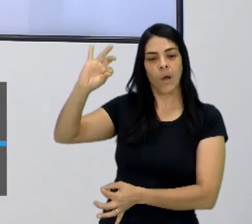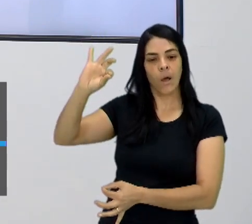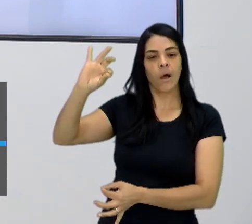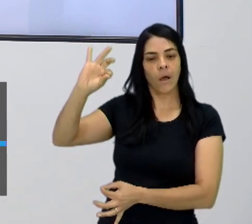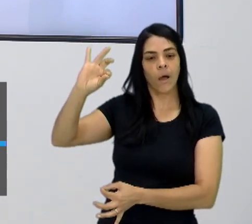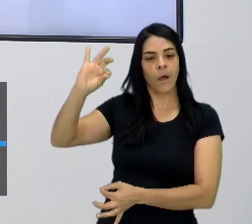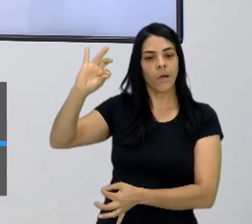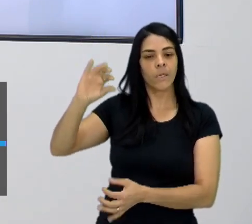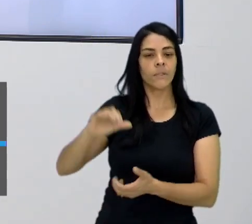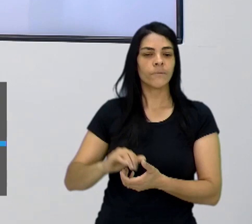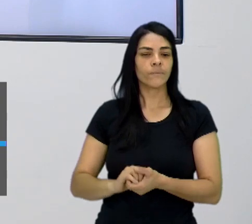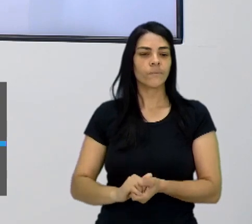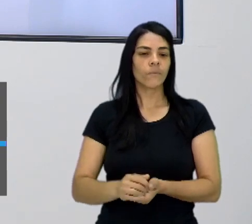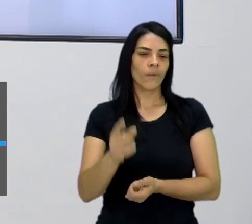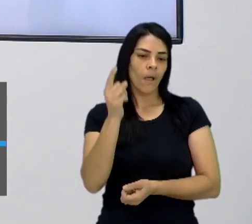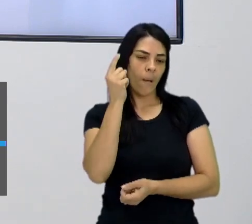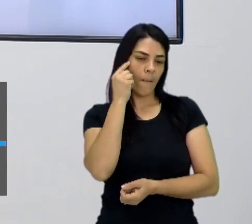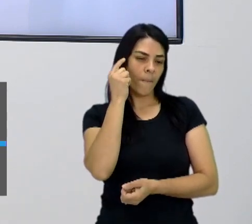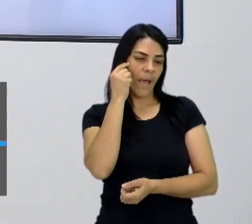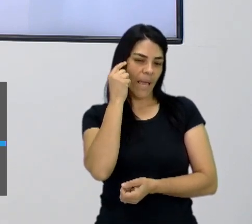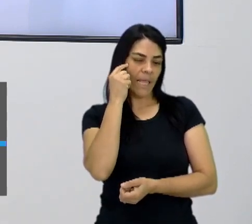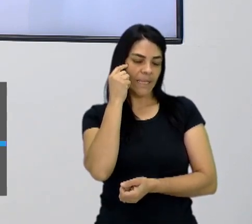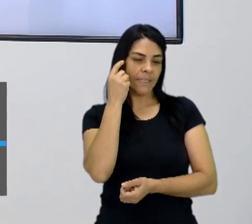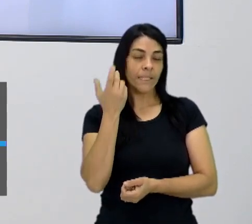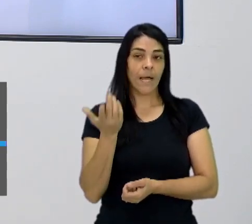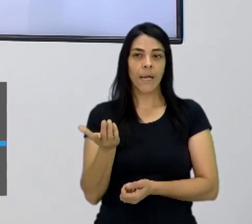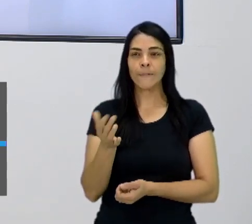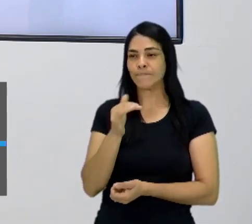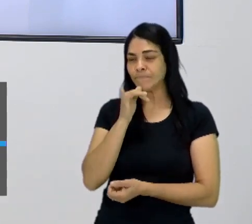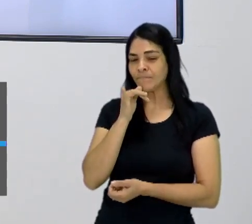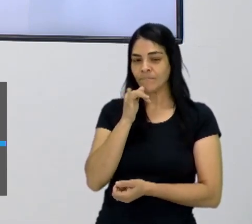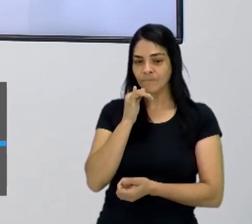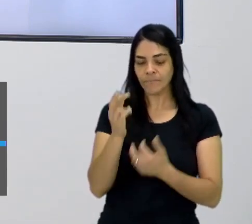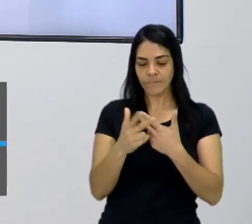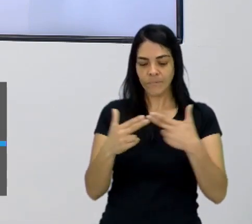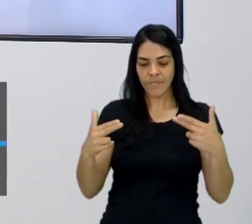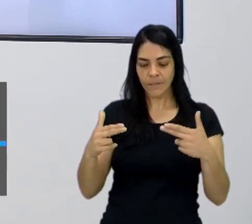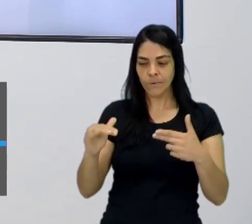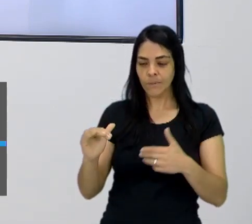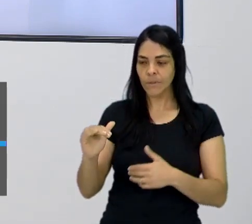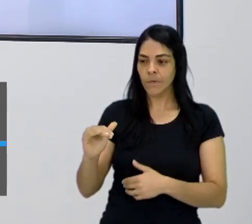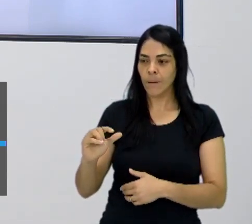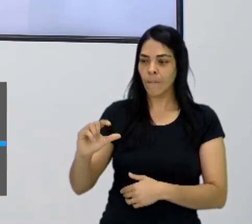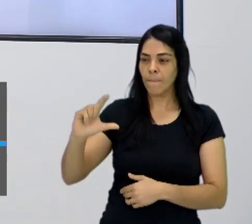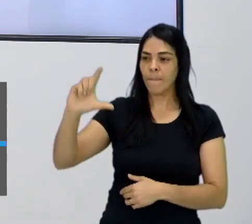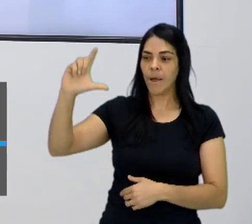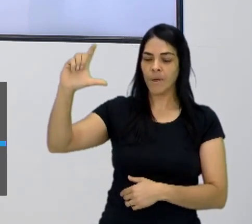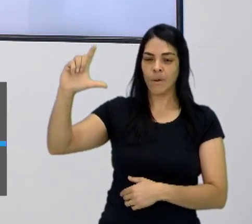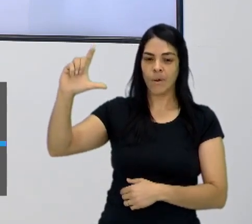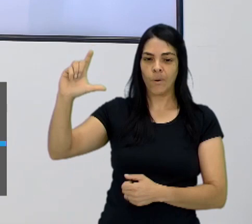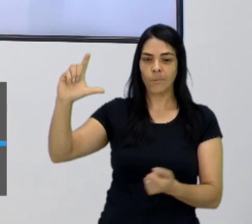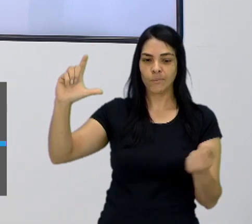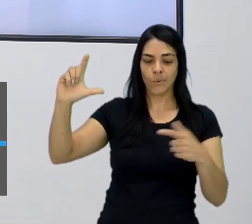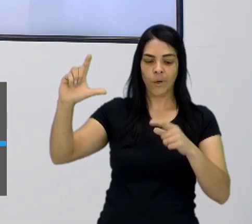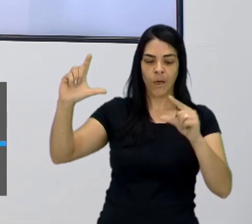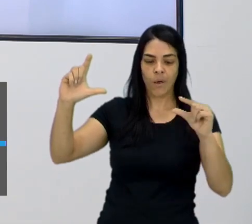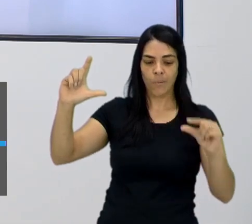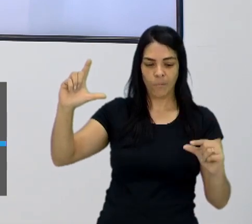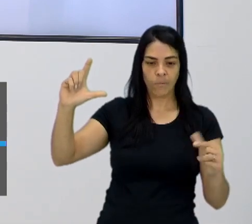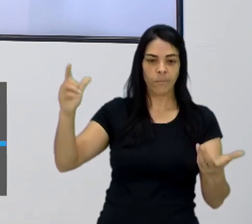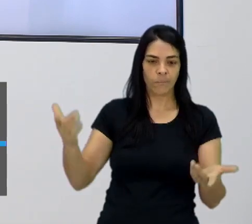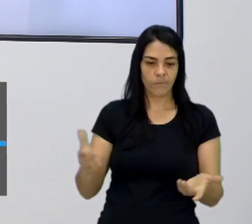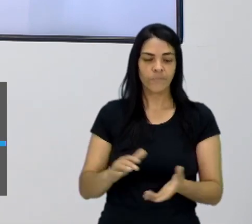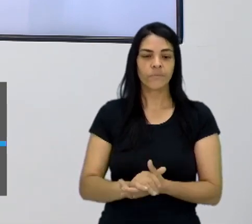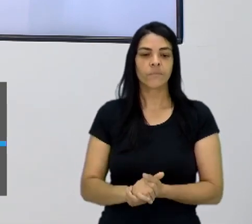proporcional é o seguinte, é pensar que uma coisa é algumas vezes maior que a outra. Tá certo? Então, o que ele fez? Ó,